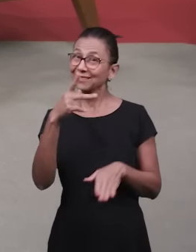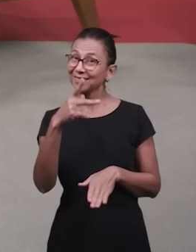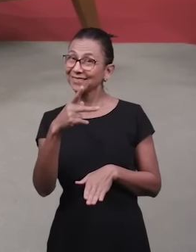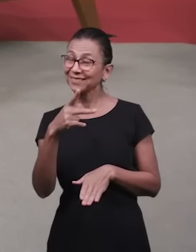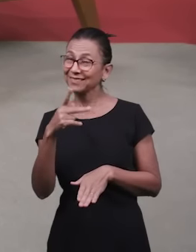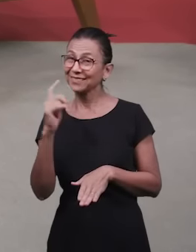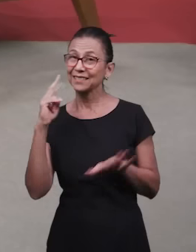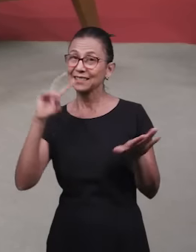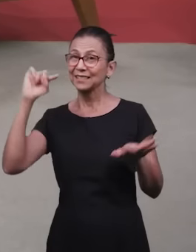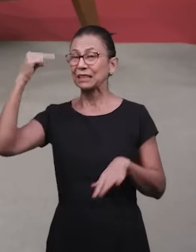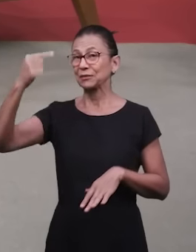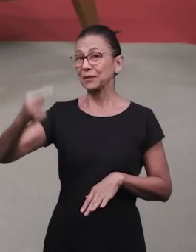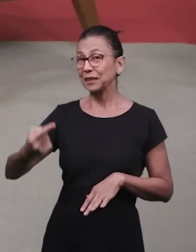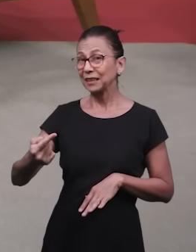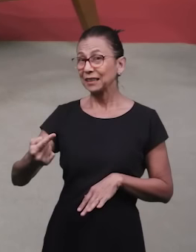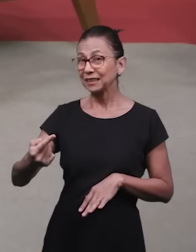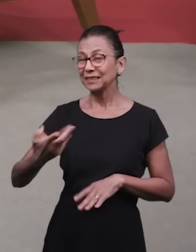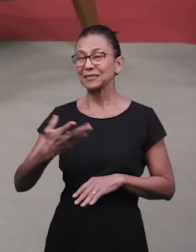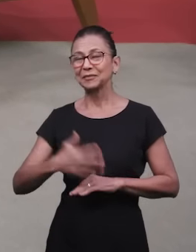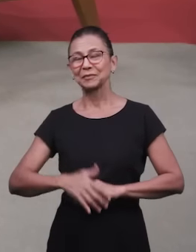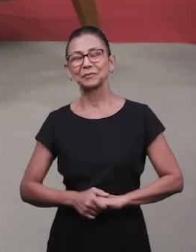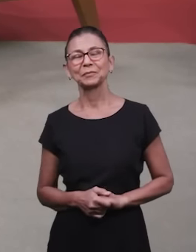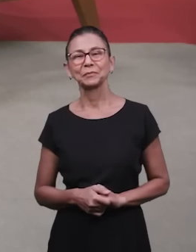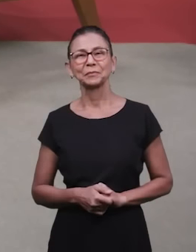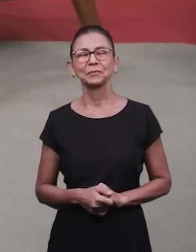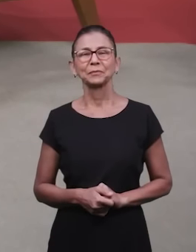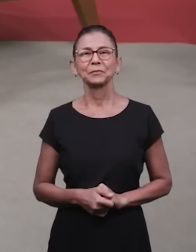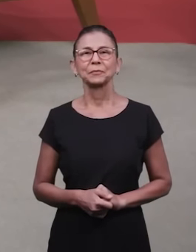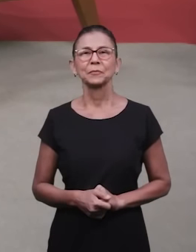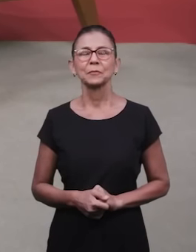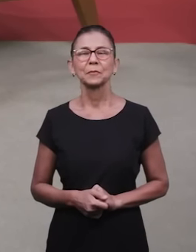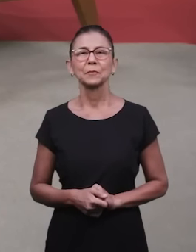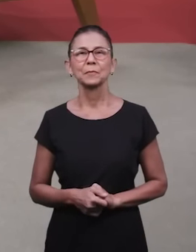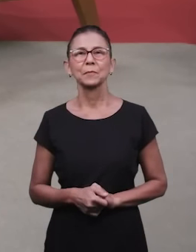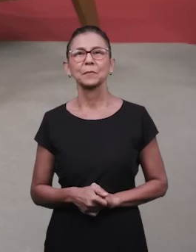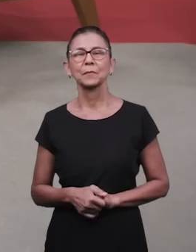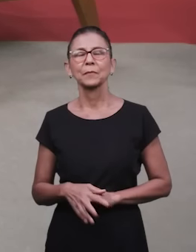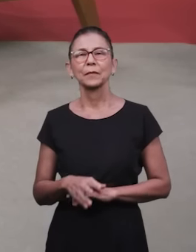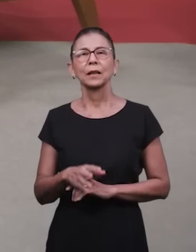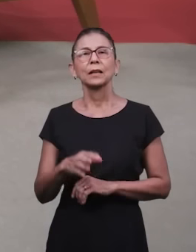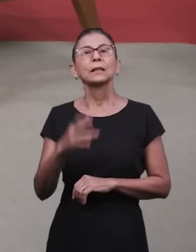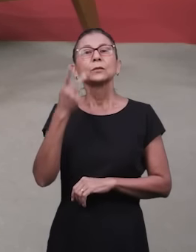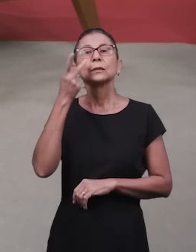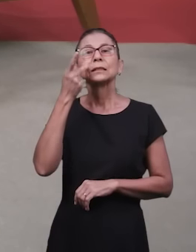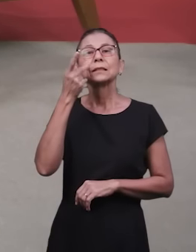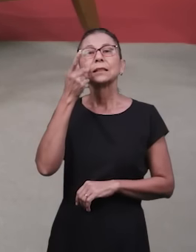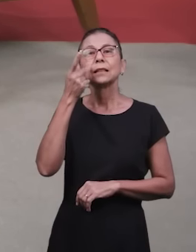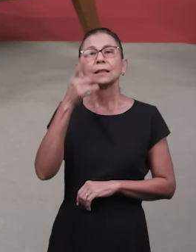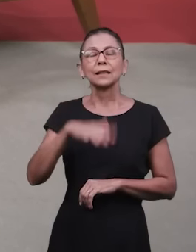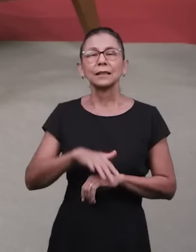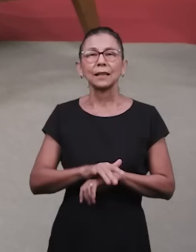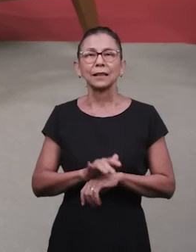ser trazido na próxima semana. Primeiro eu quero trazer um comentário que veio de Fortaleza, no Ceará, da nossa